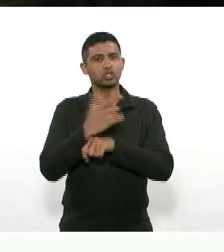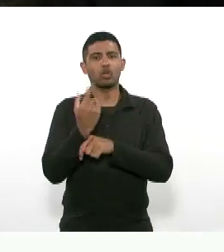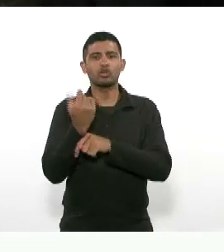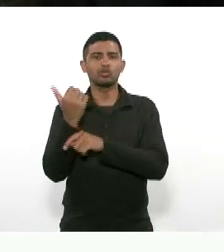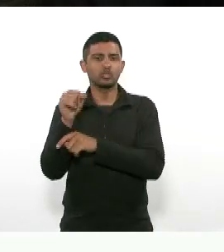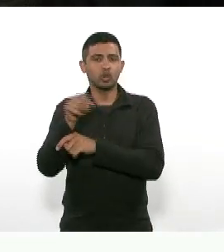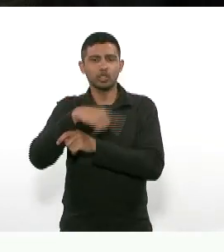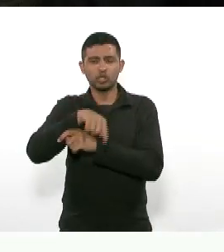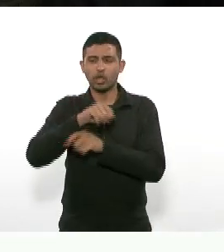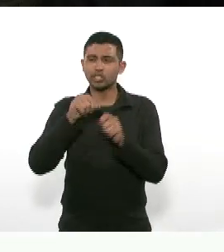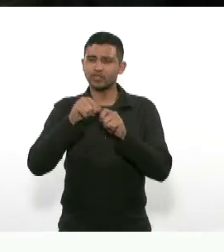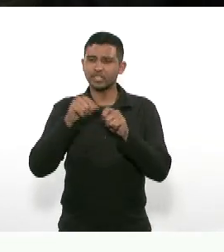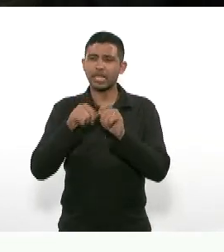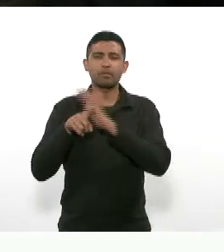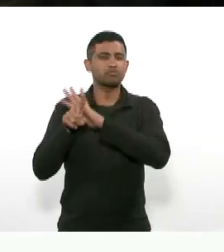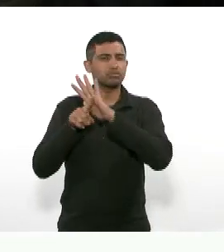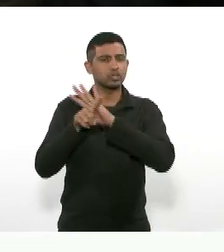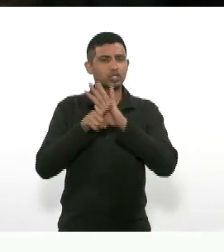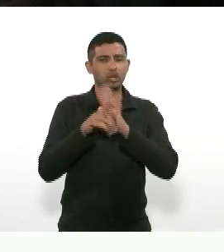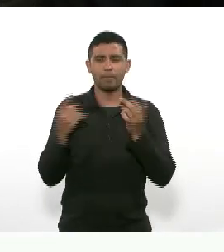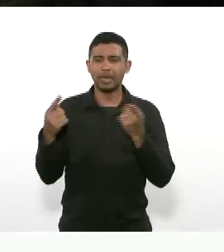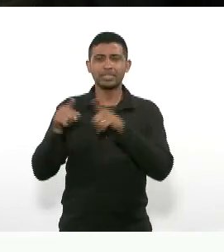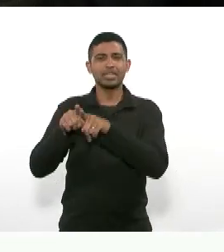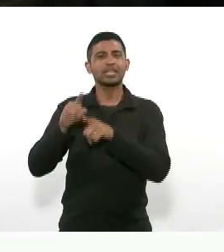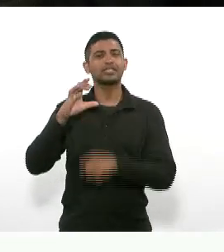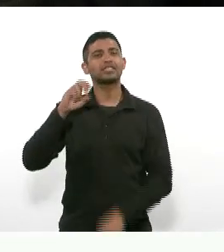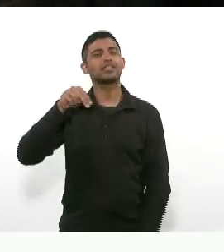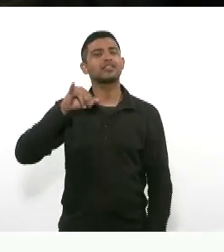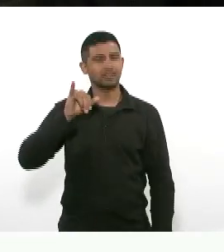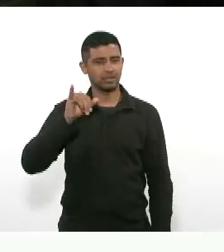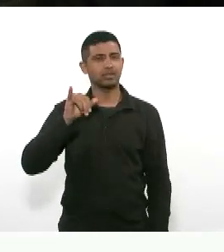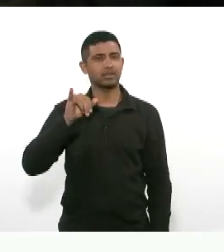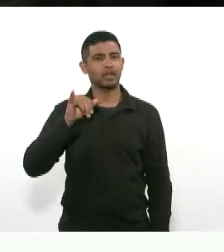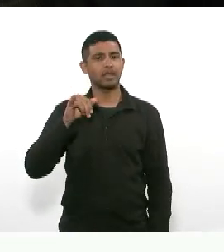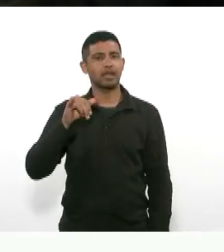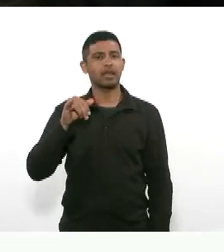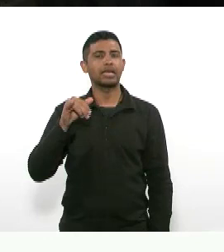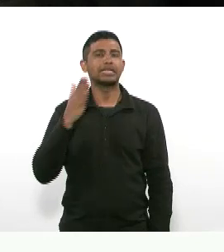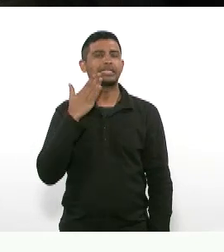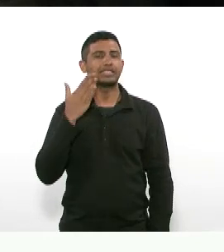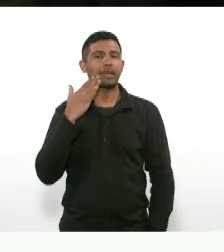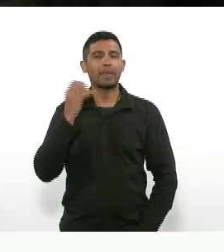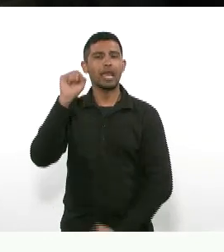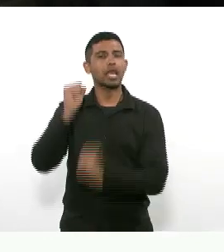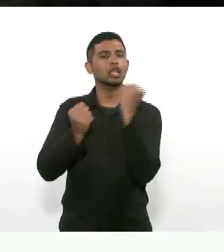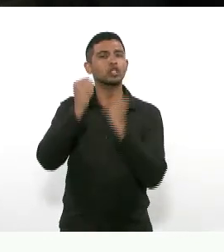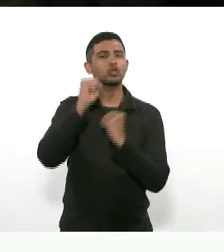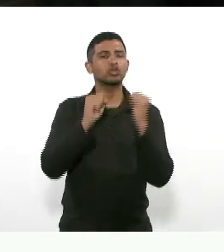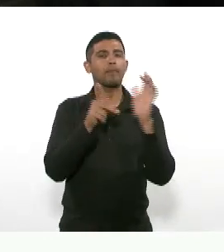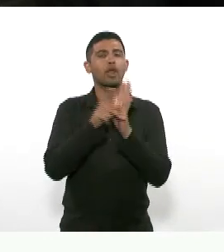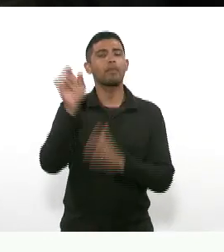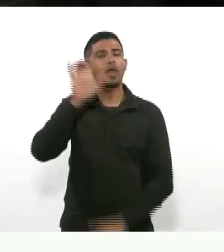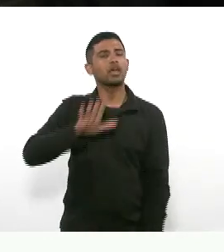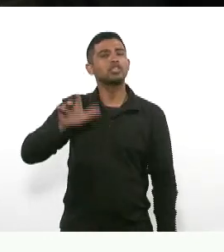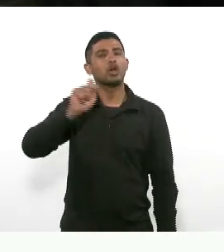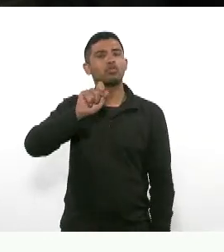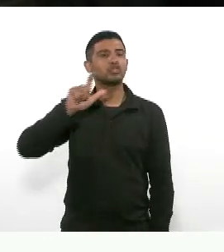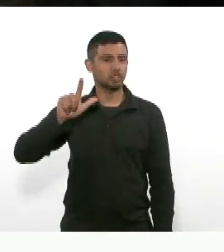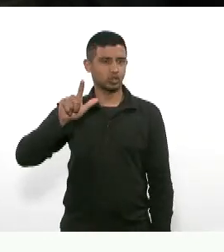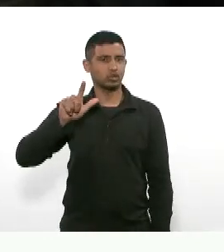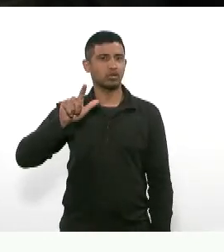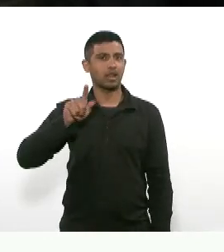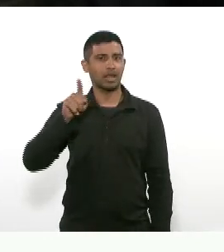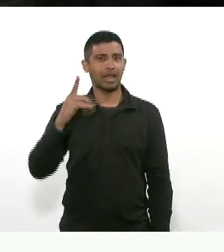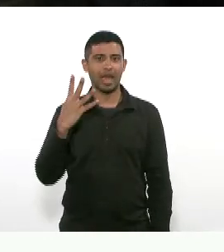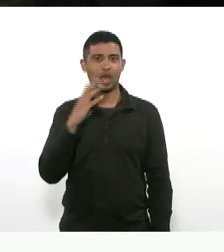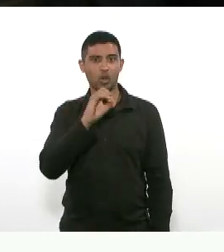uma pesquisa em parceria com a CNI sobre as indústrias do Sudeste. Cerca de 400